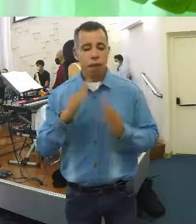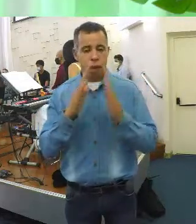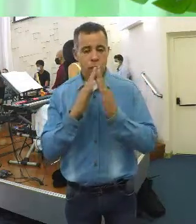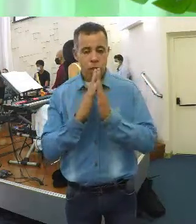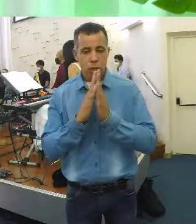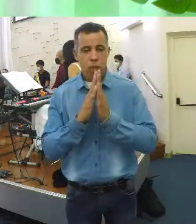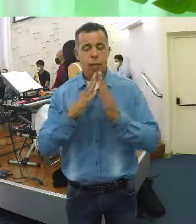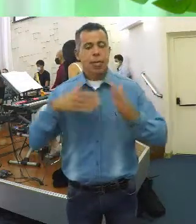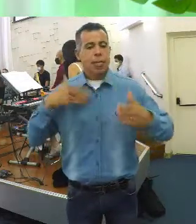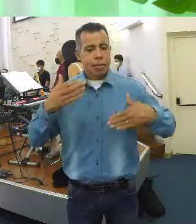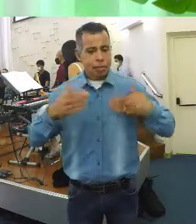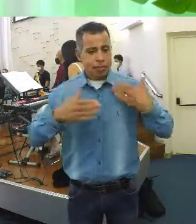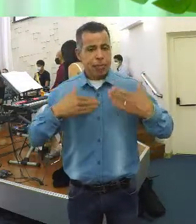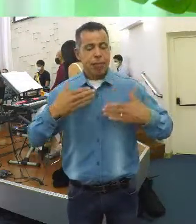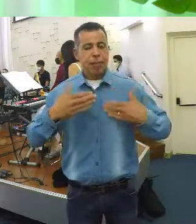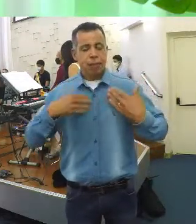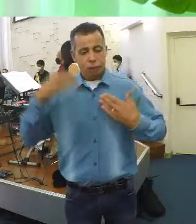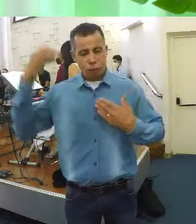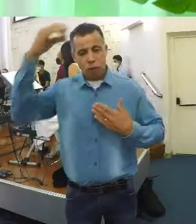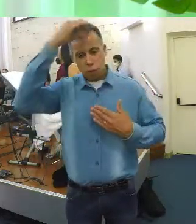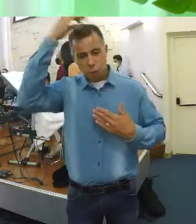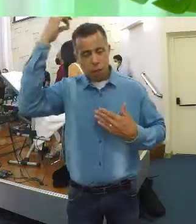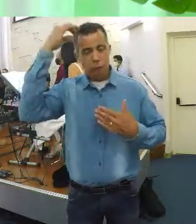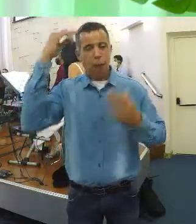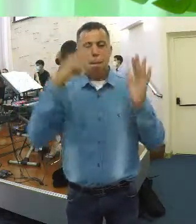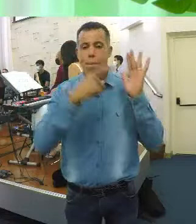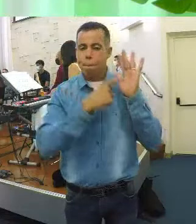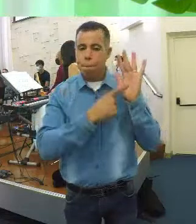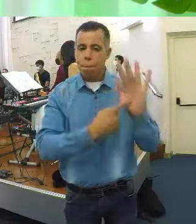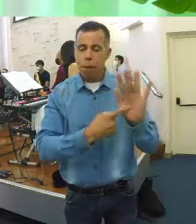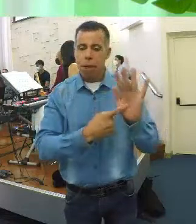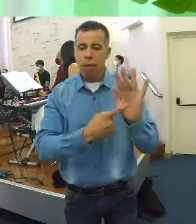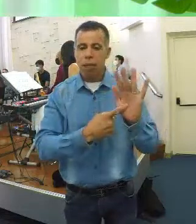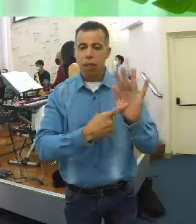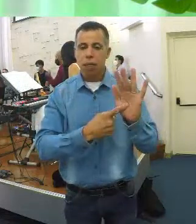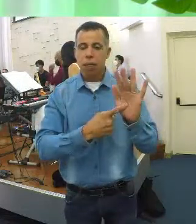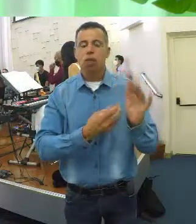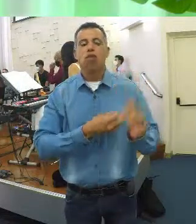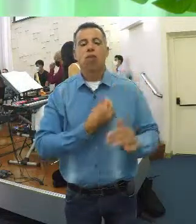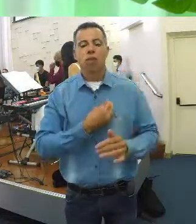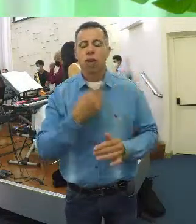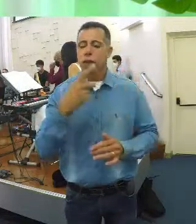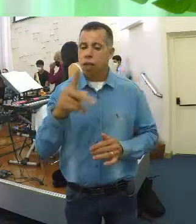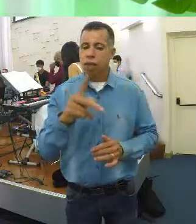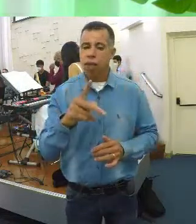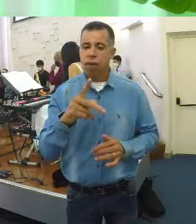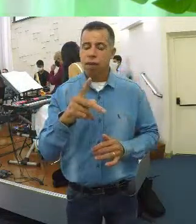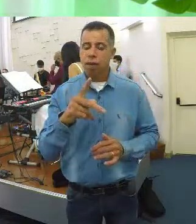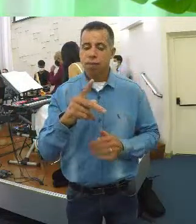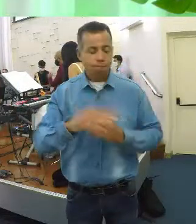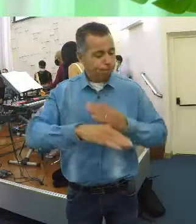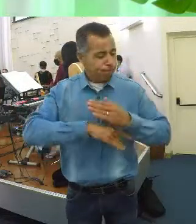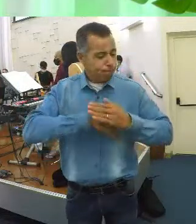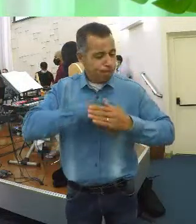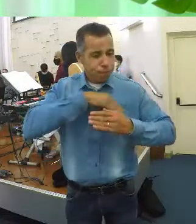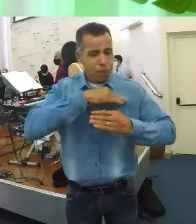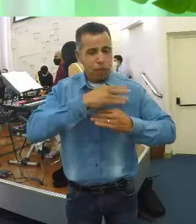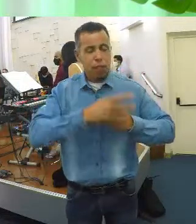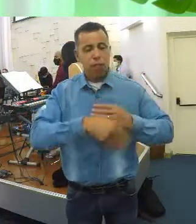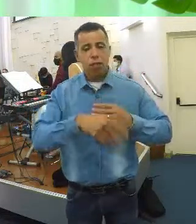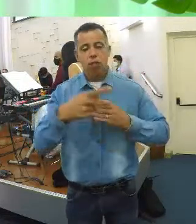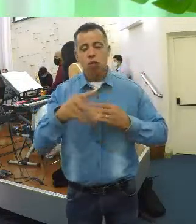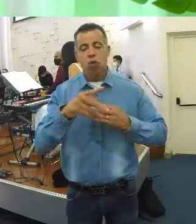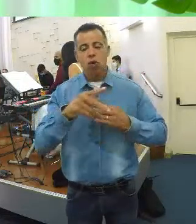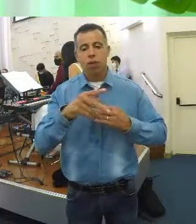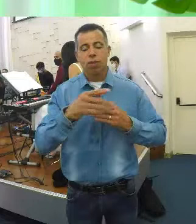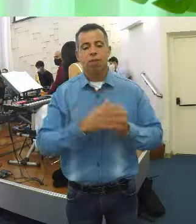do Espírito de Deus marque a sua vida, mova o seu viver e se derrame transbordante sobre todos que estão à sua